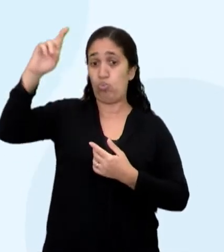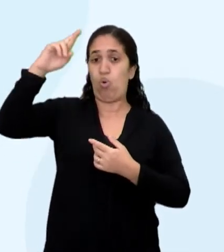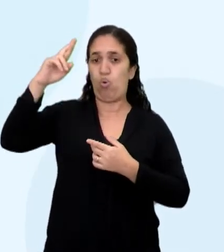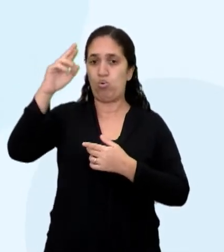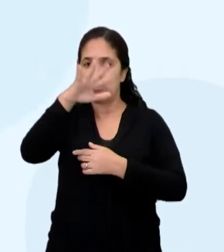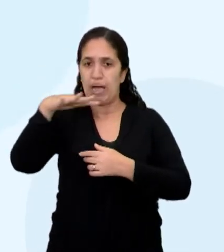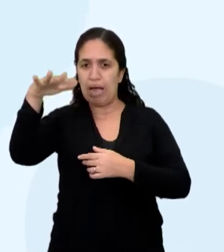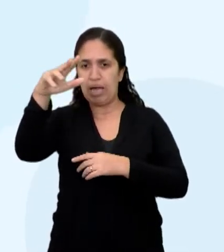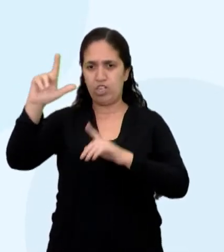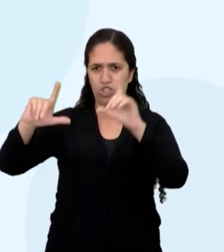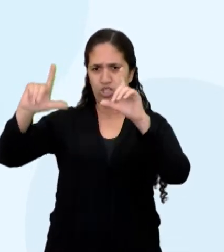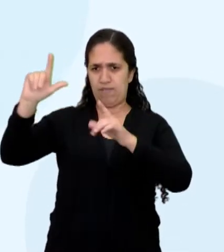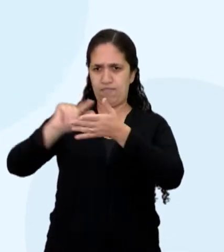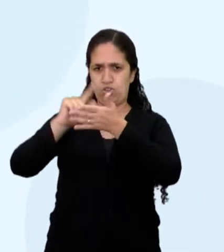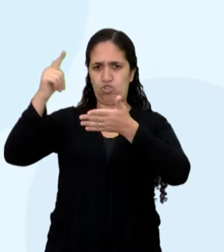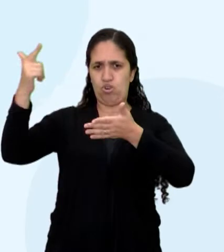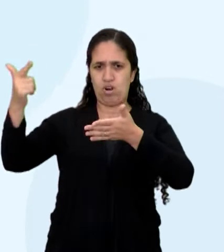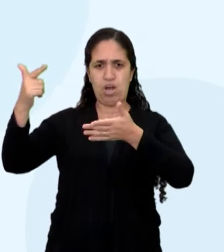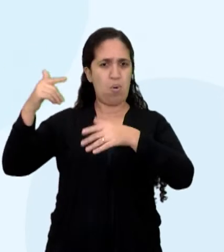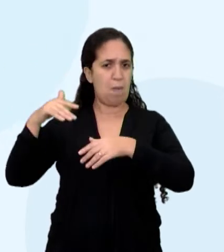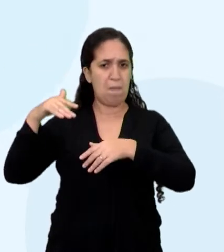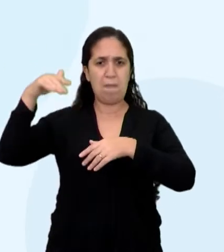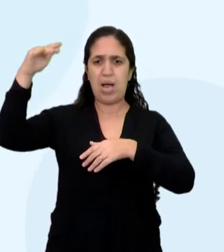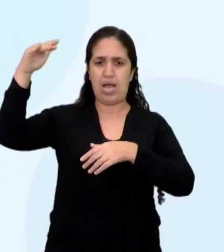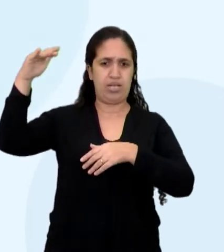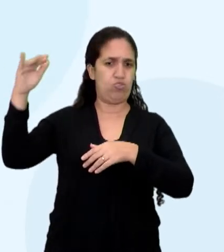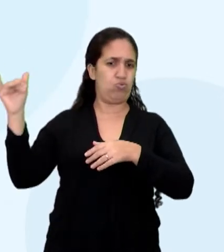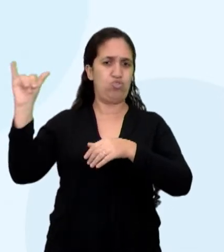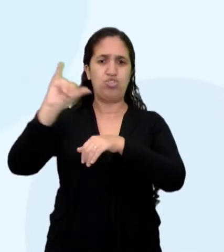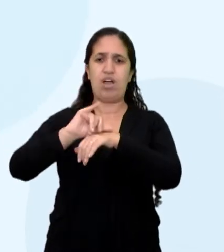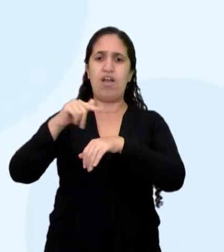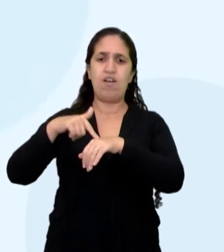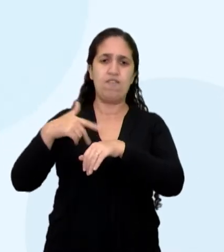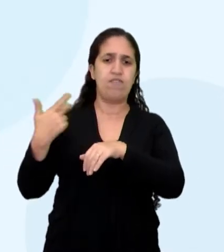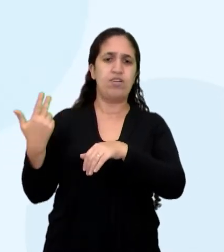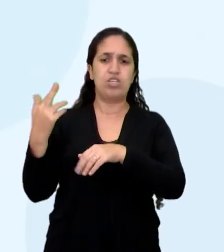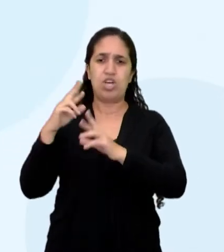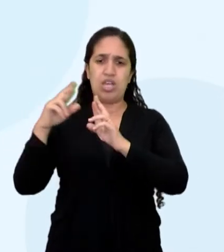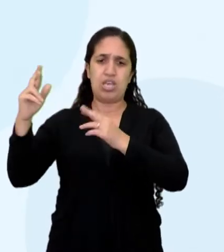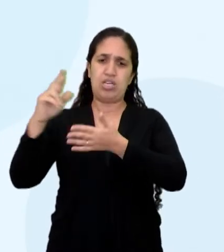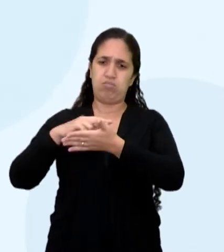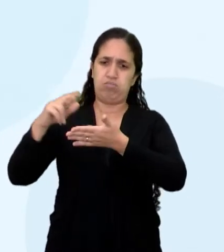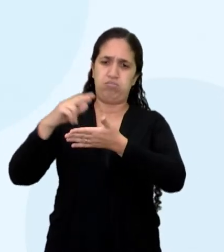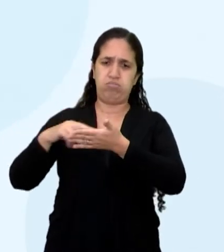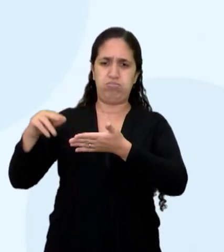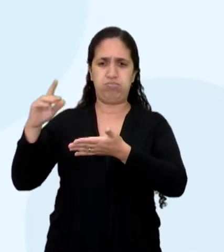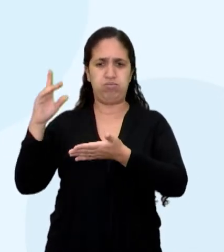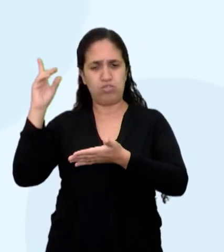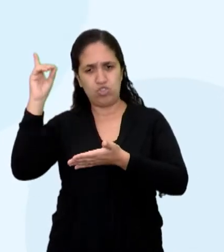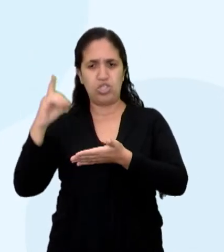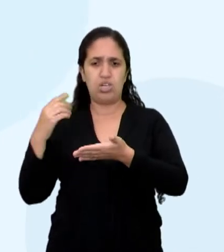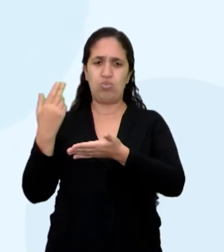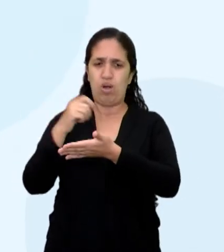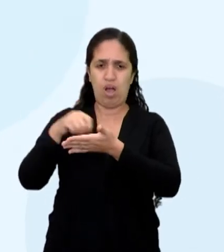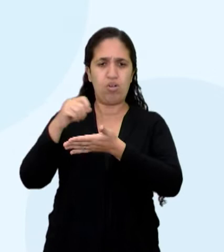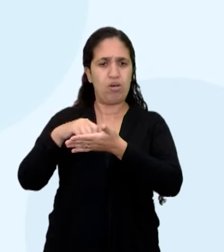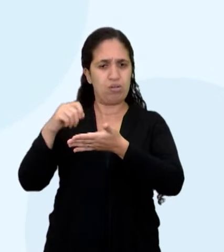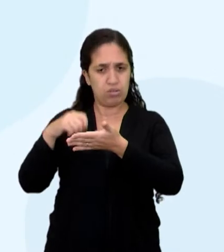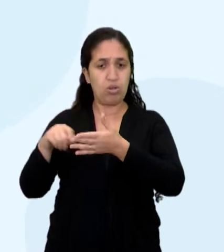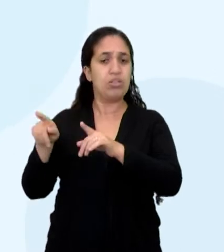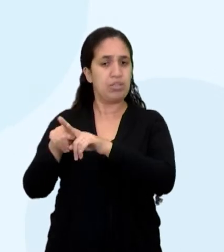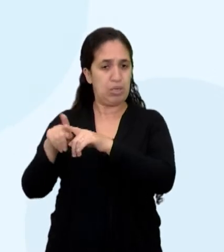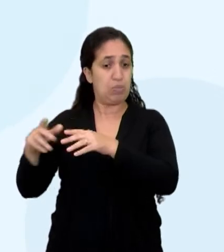TV e de jornais, aumentam a possibilidade de que chefes de redação, diretores, autores, selecionadores de elenco também sejam desse